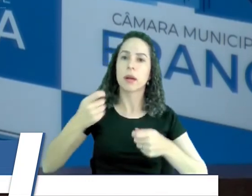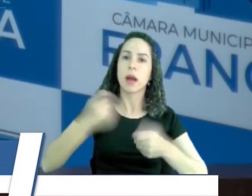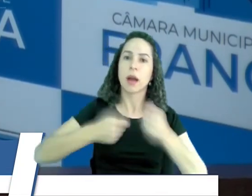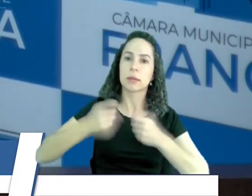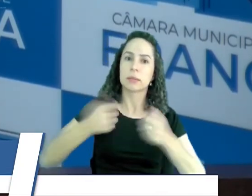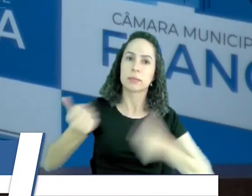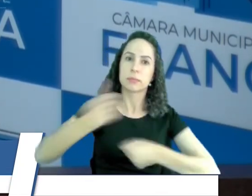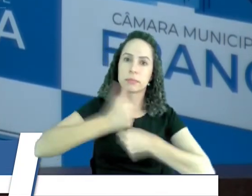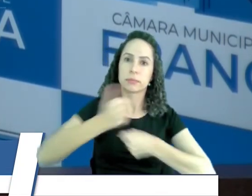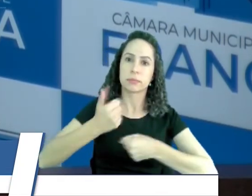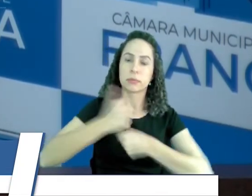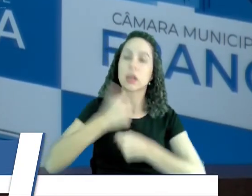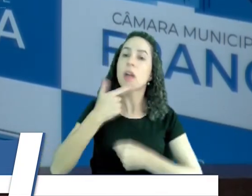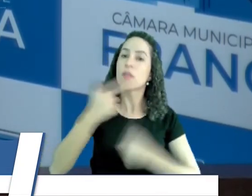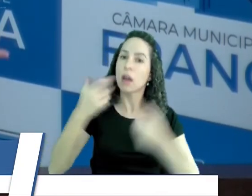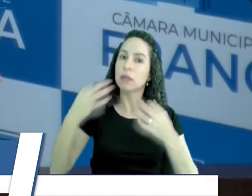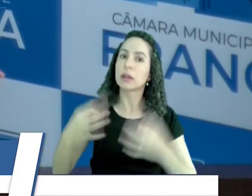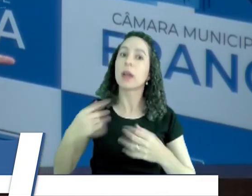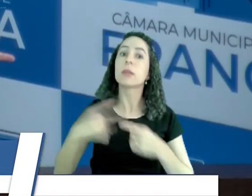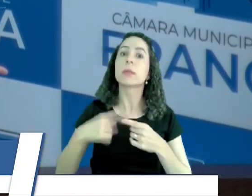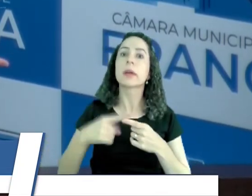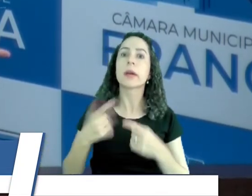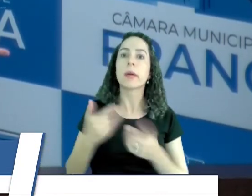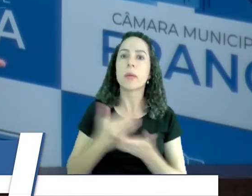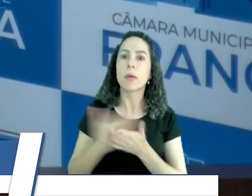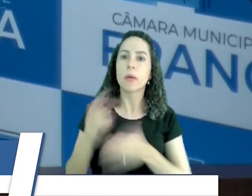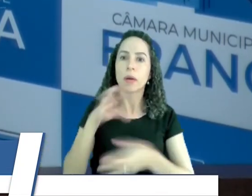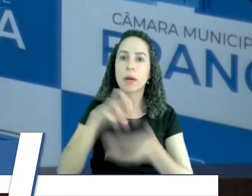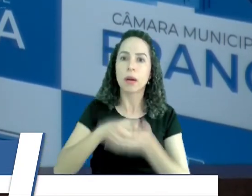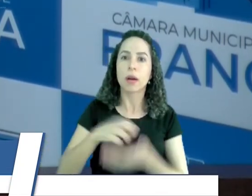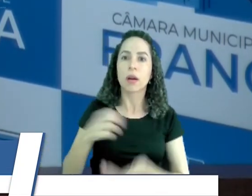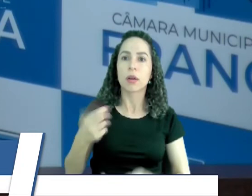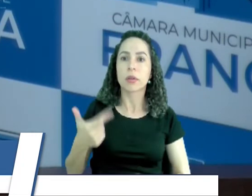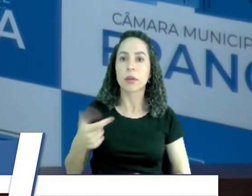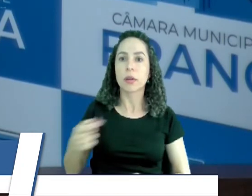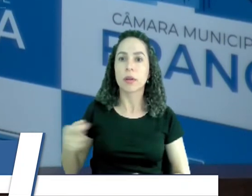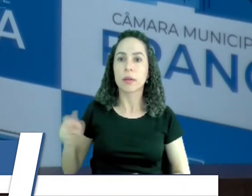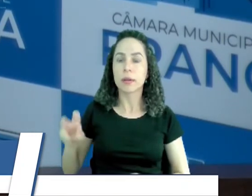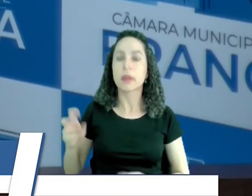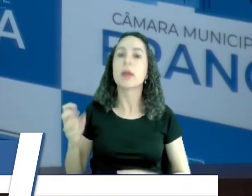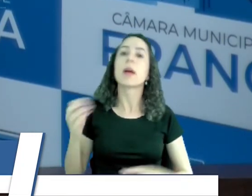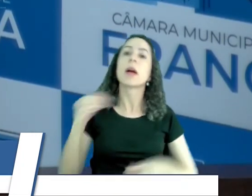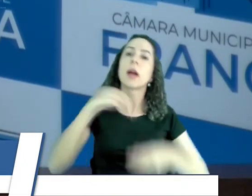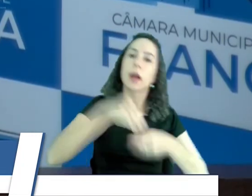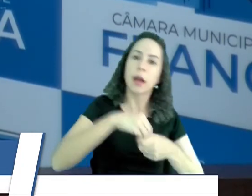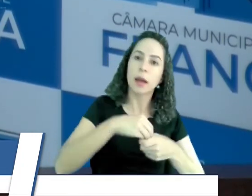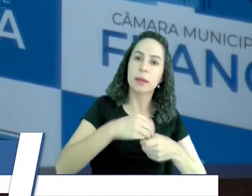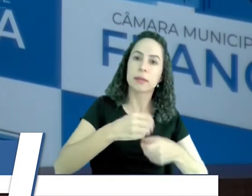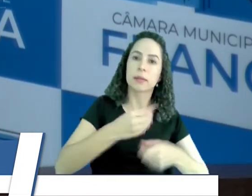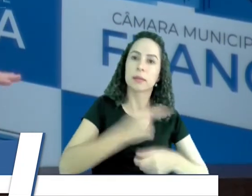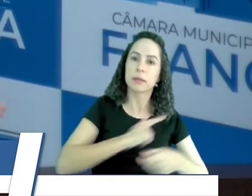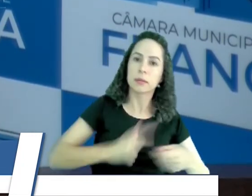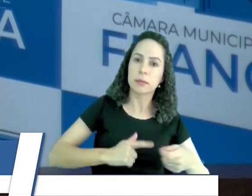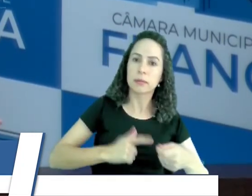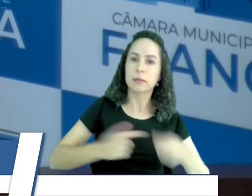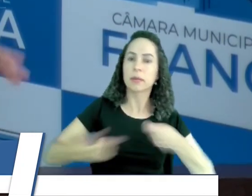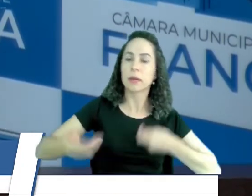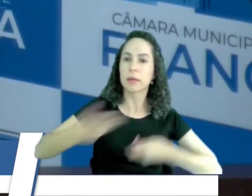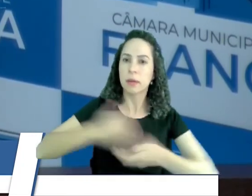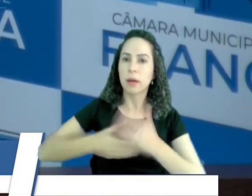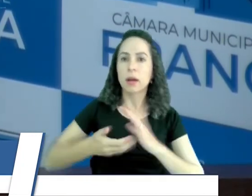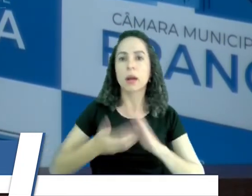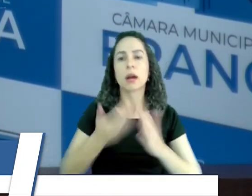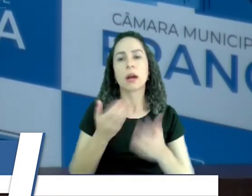com propriedade, porque eu já estou desde 2005 no Conselho, entra a administração, sai a administração, perde-se tudo.